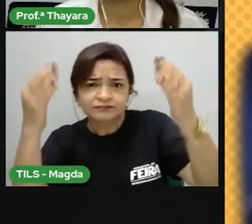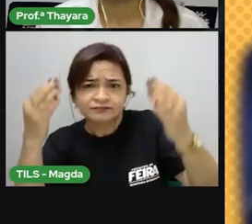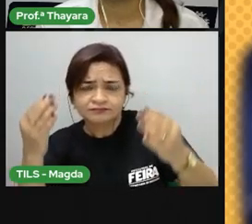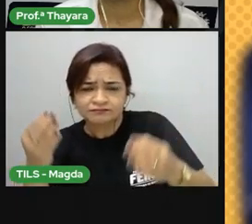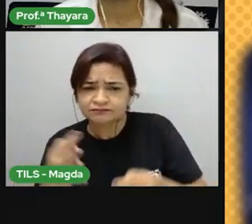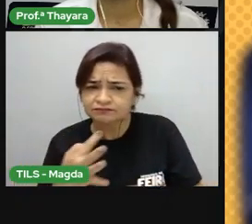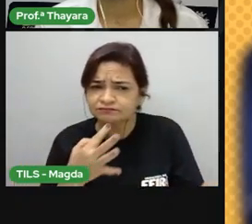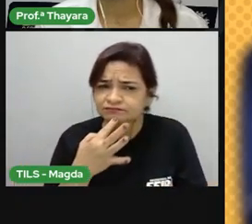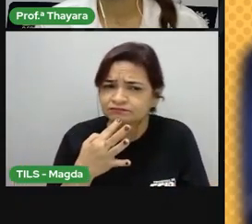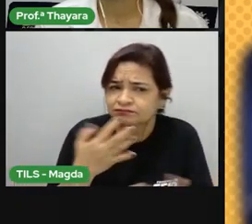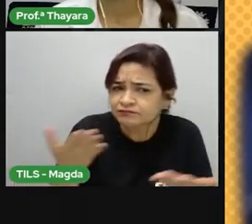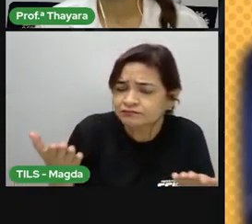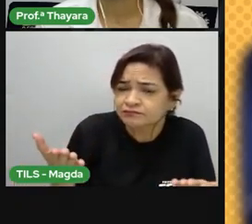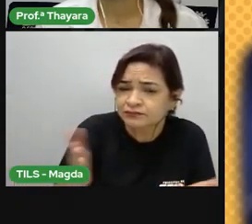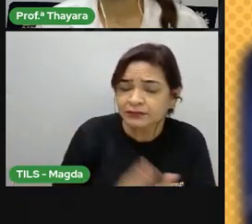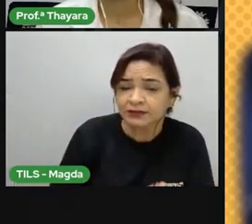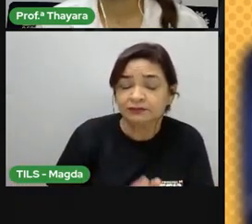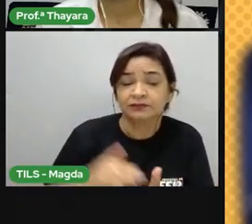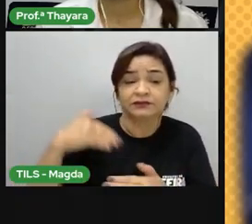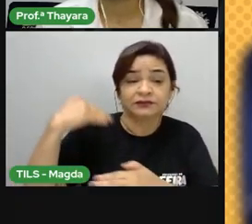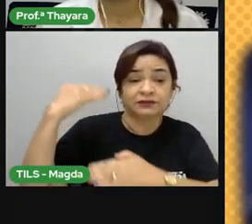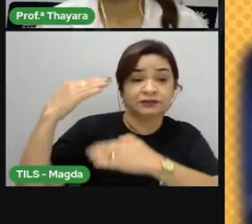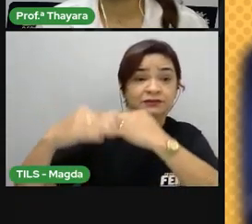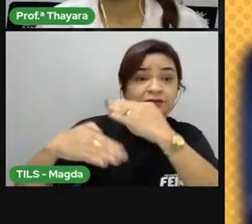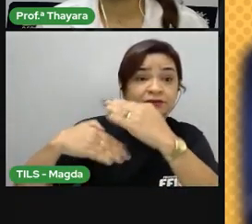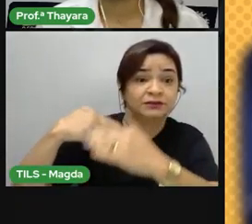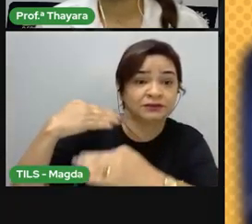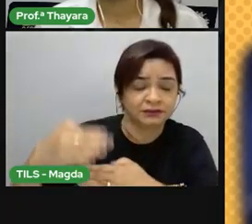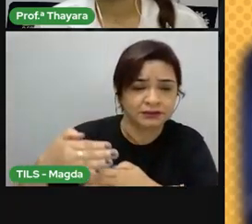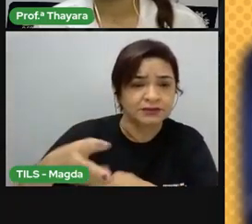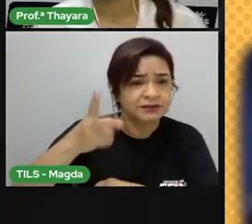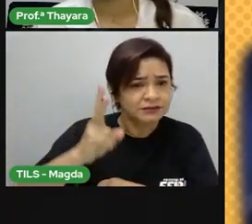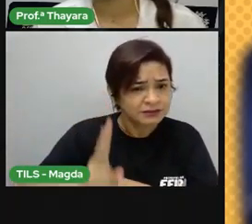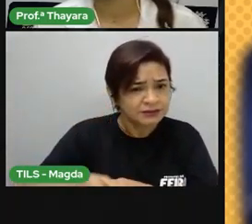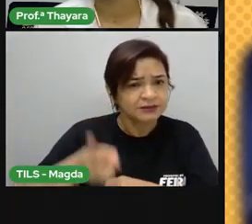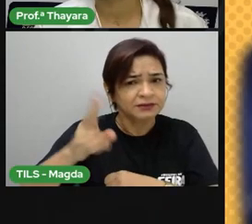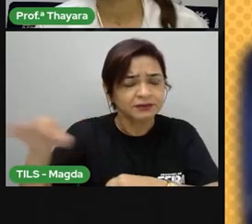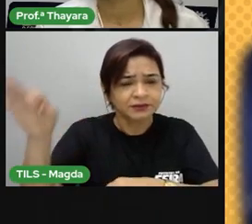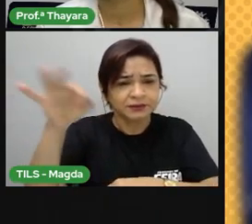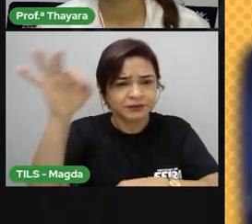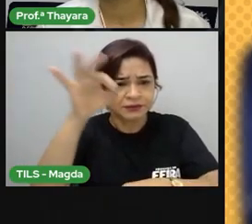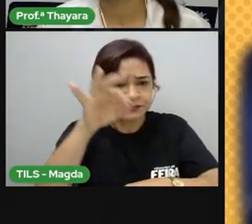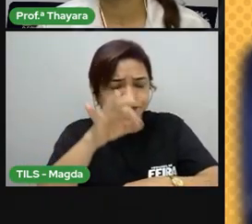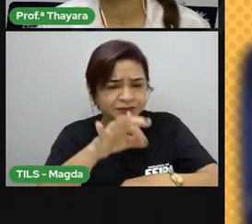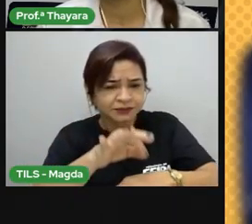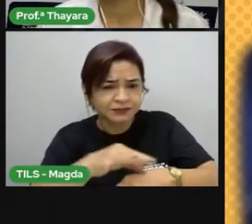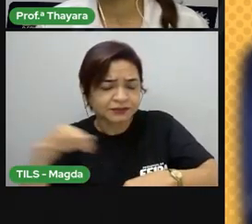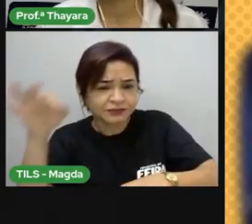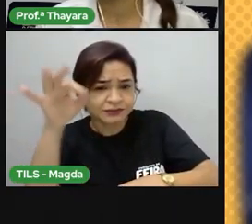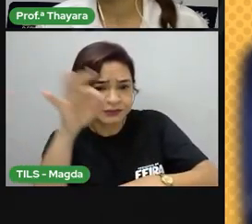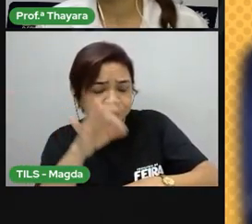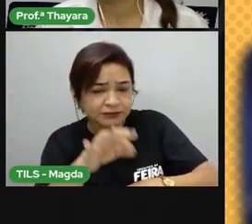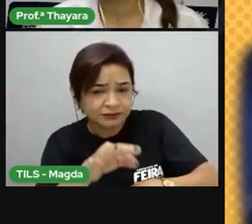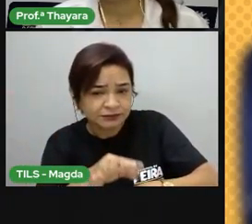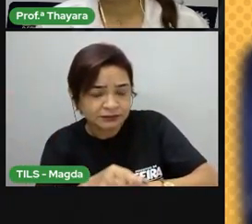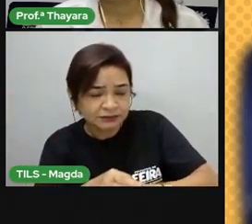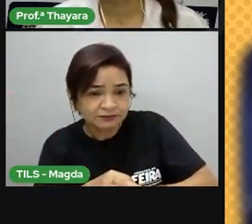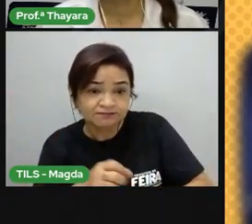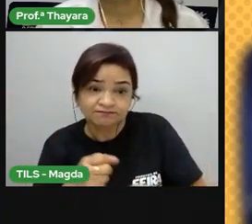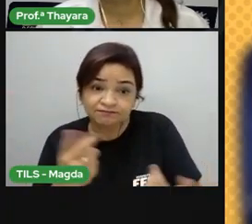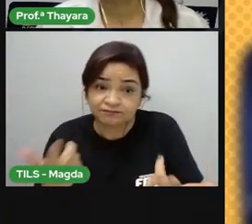eles estão lá há bilhões de anos e sempre atingiram a Terra, gerando belos meteoros e, eventualmente, alguma